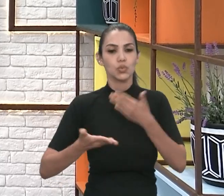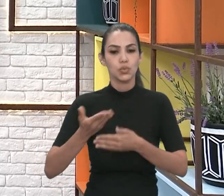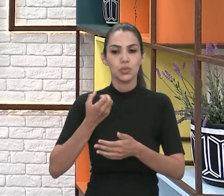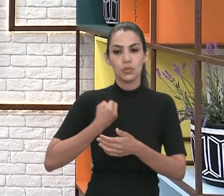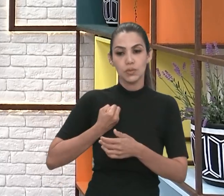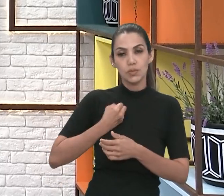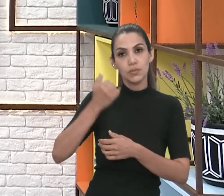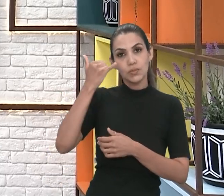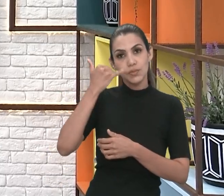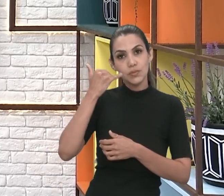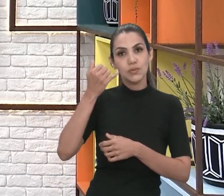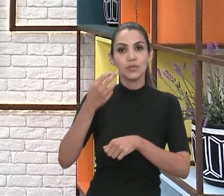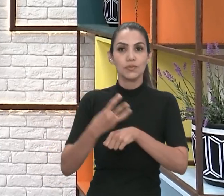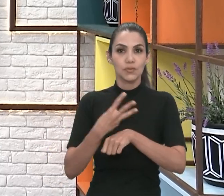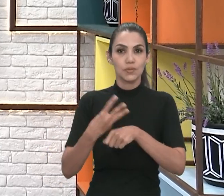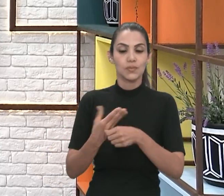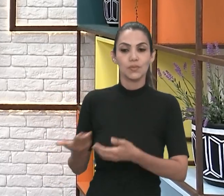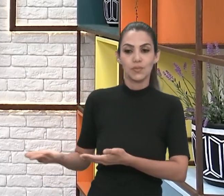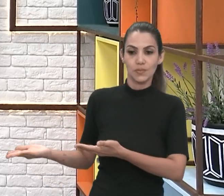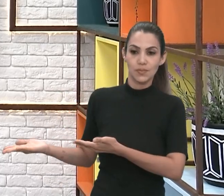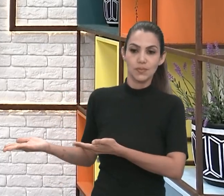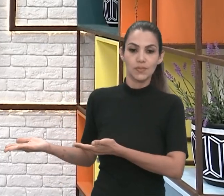aqui embaixo, o